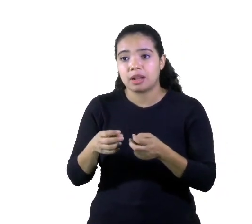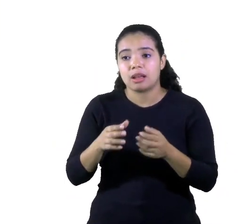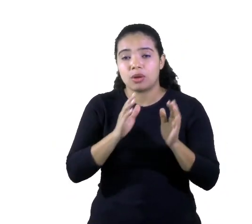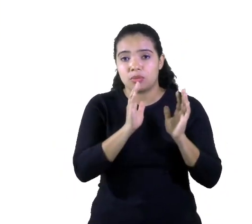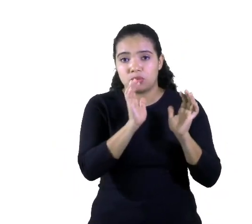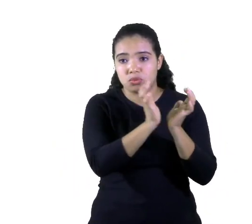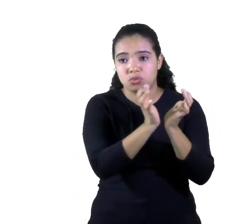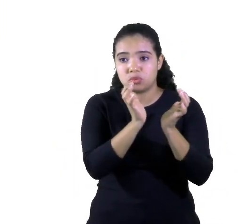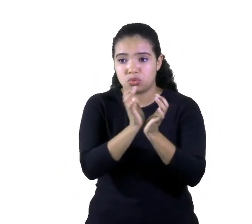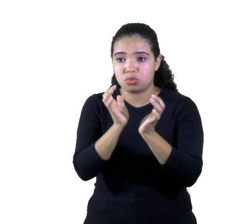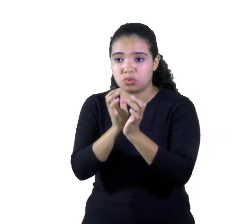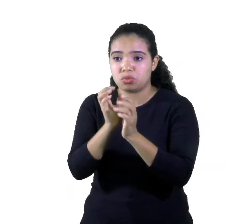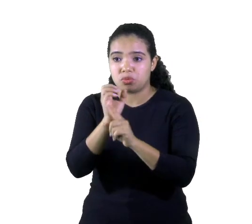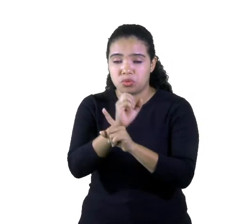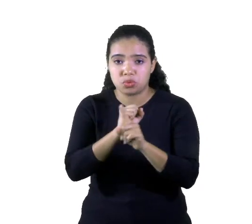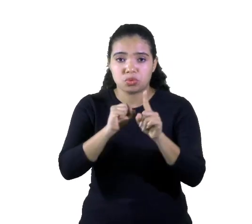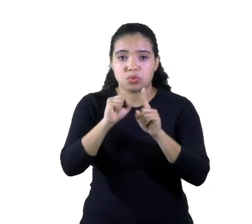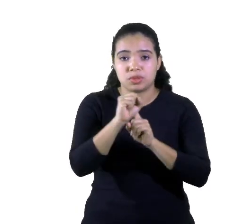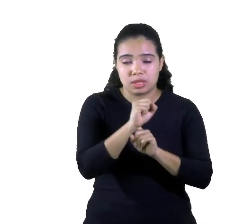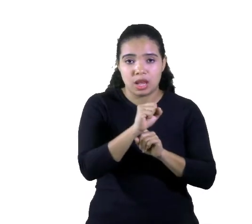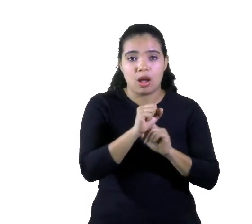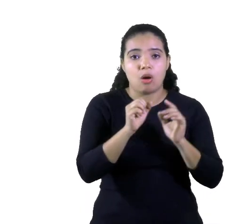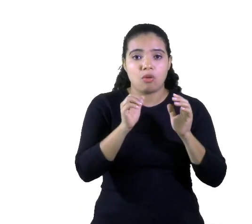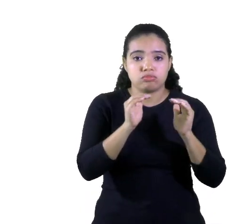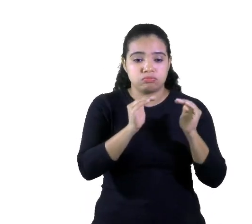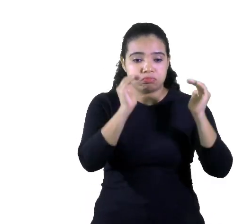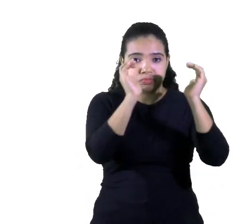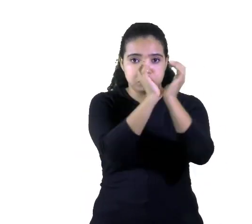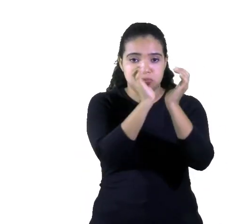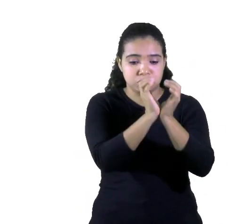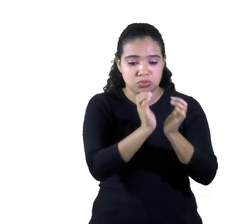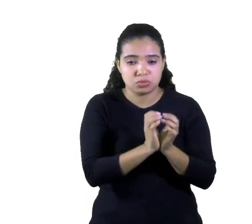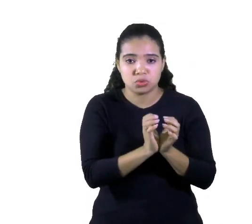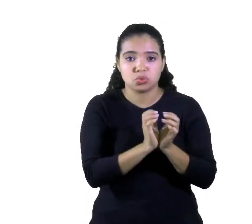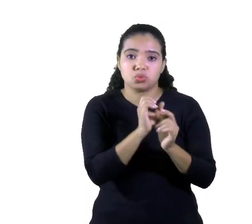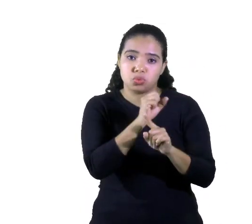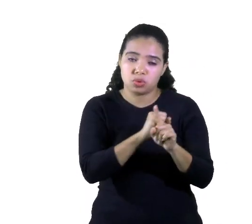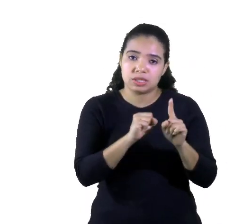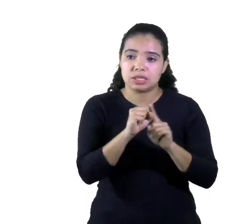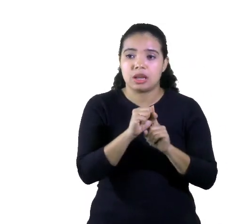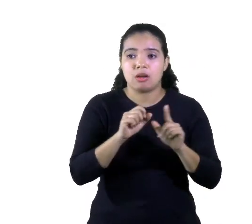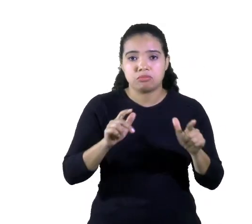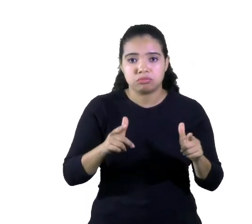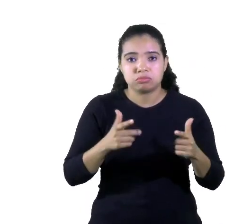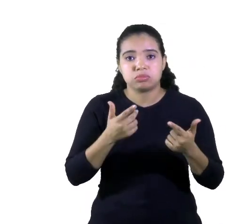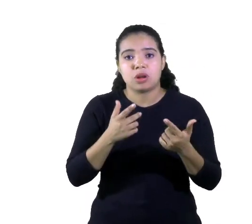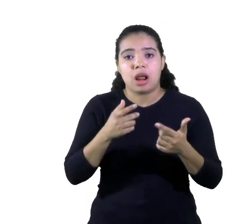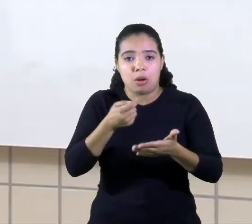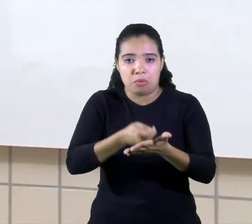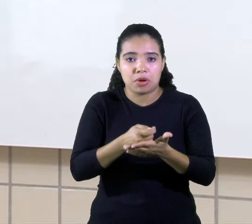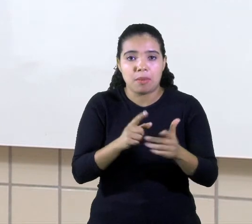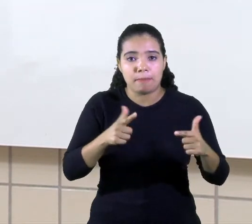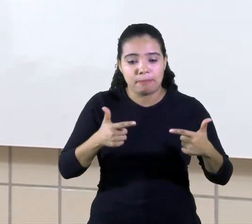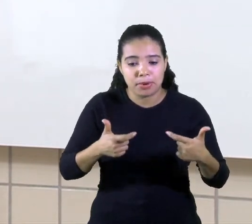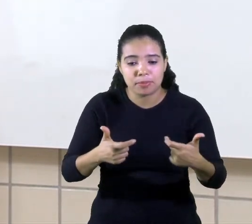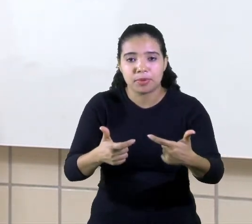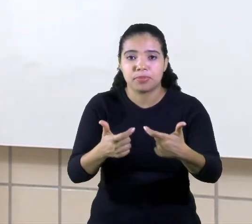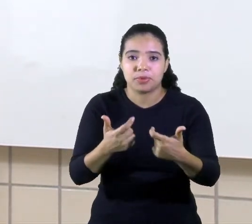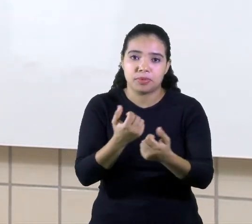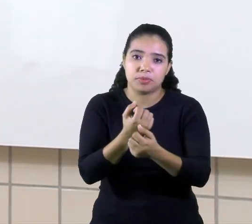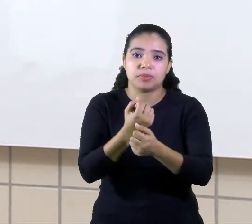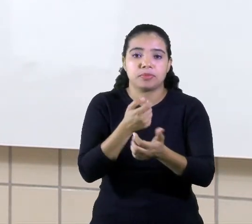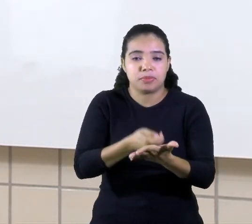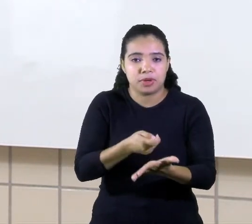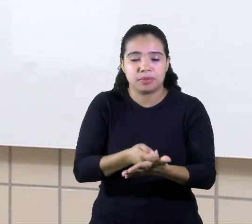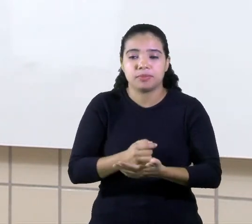sociais aqui, escravos também, quando eram obrigados a combater na guerra, ok? O Paraguai foi devastado